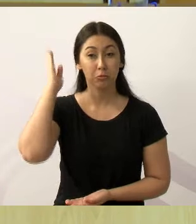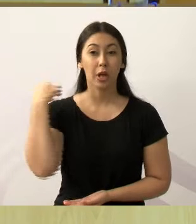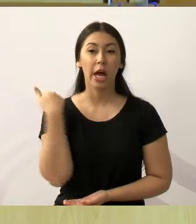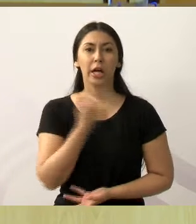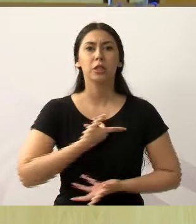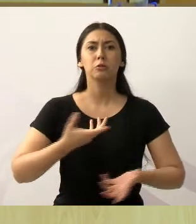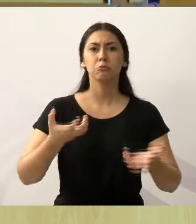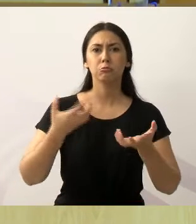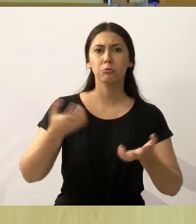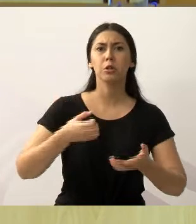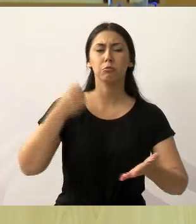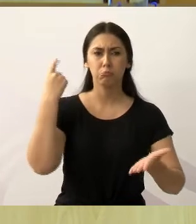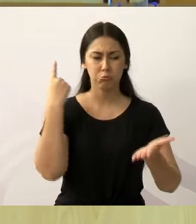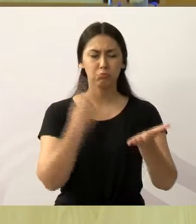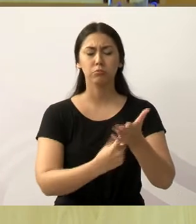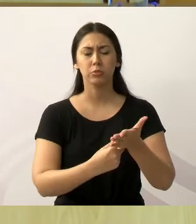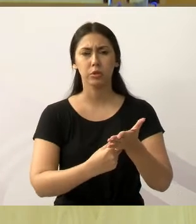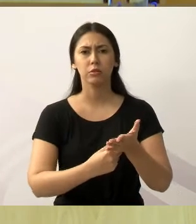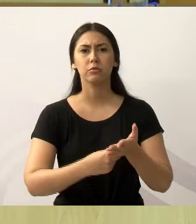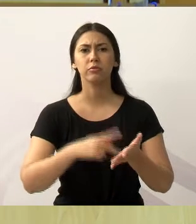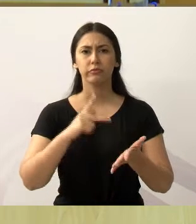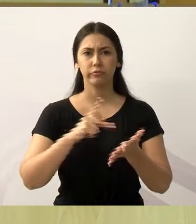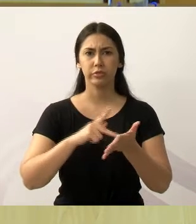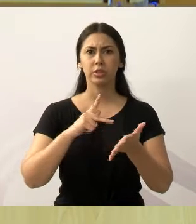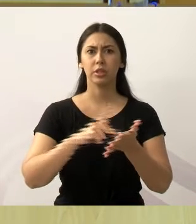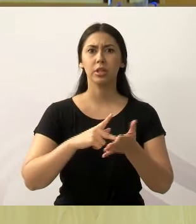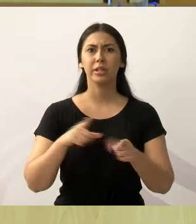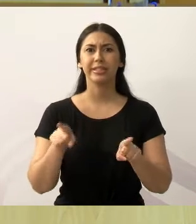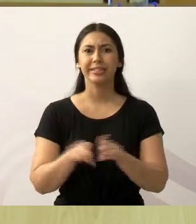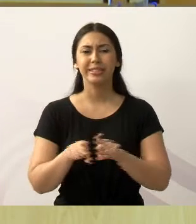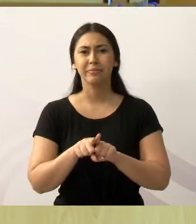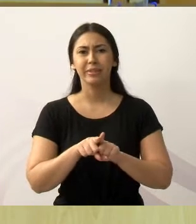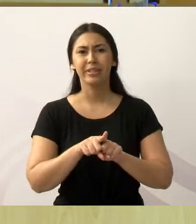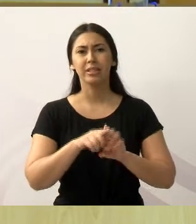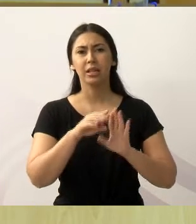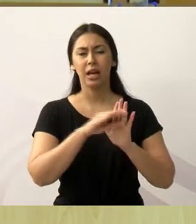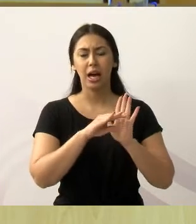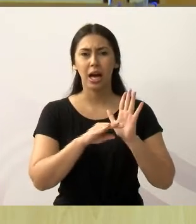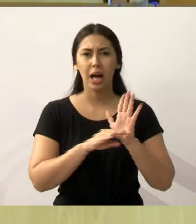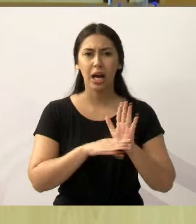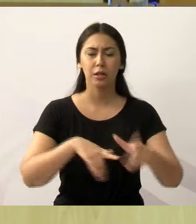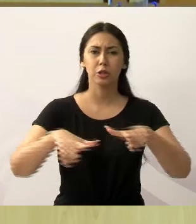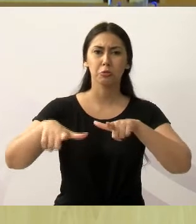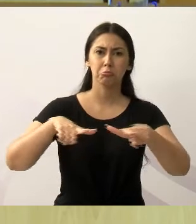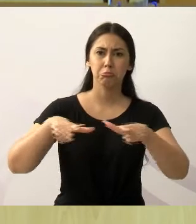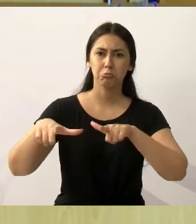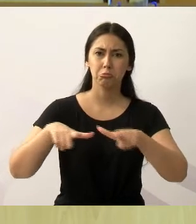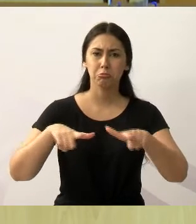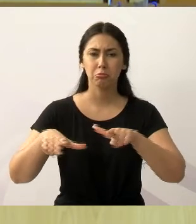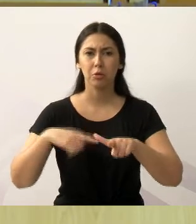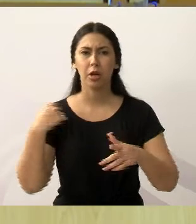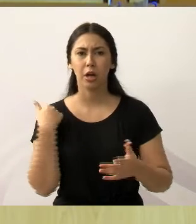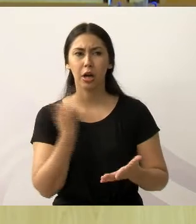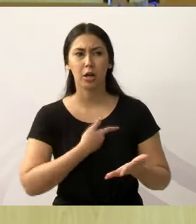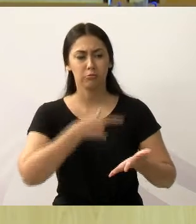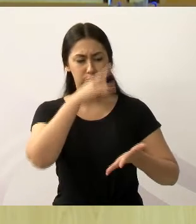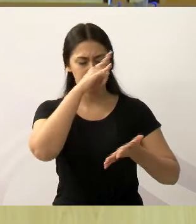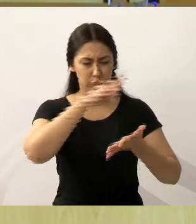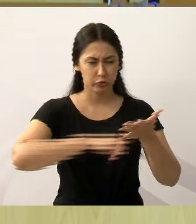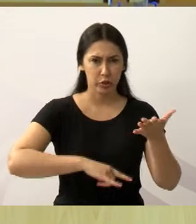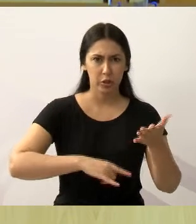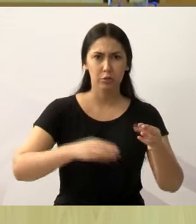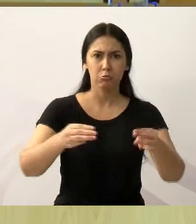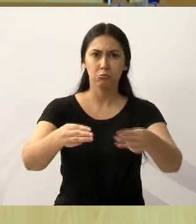cumpridas as formalidades regimentais seja constado na ata dos trabalhos desta sessão o registo a previsão de repúdio